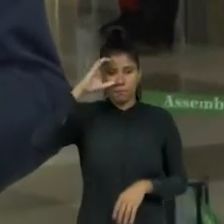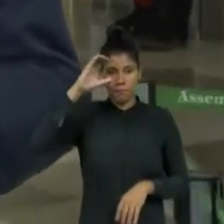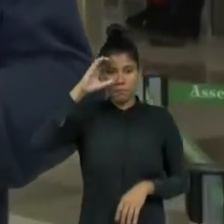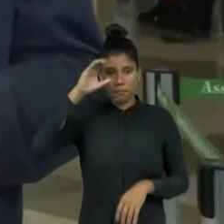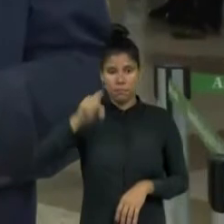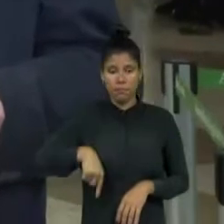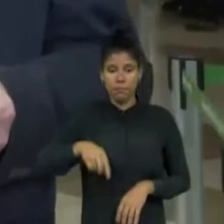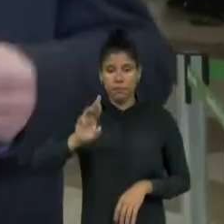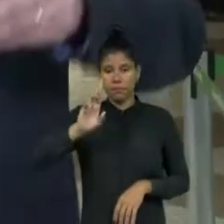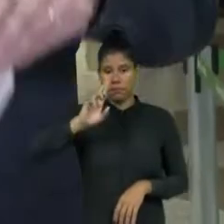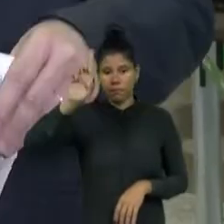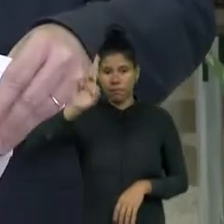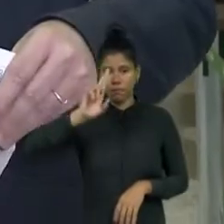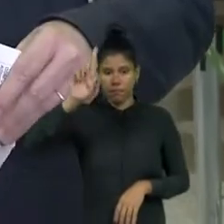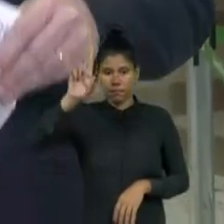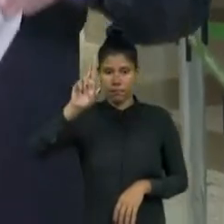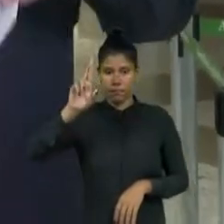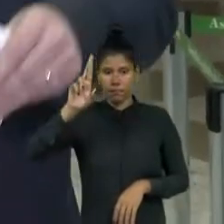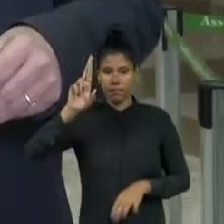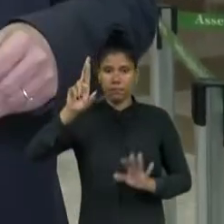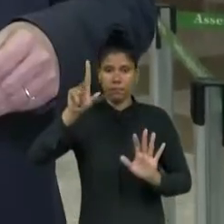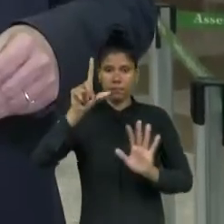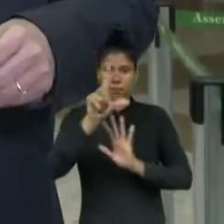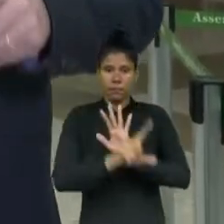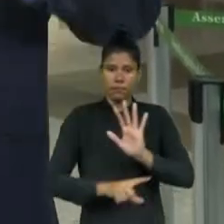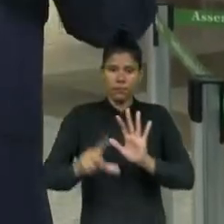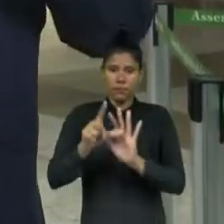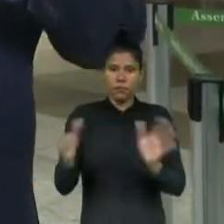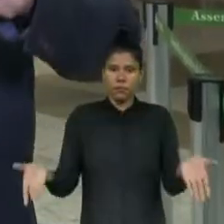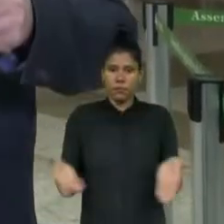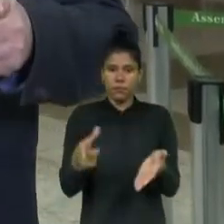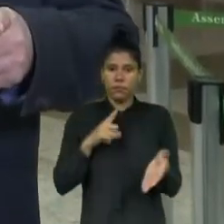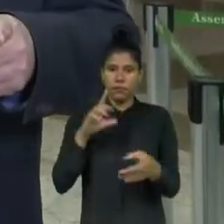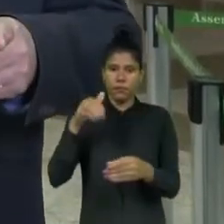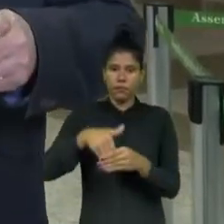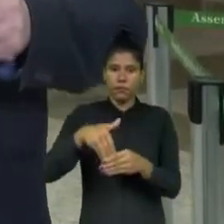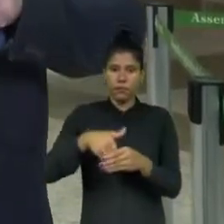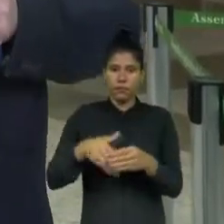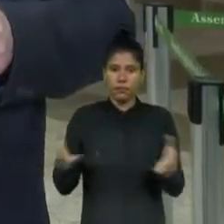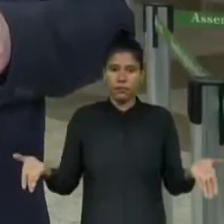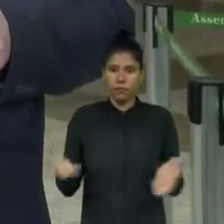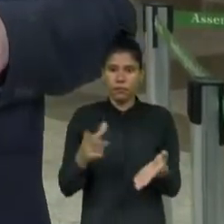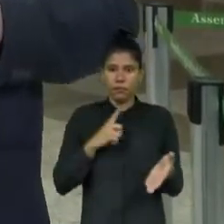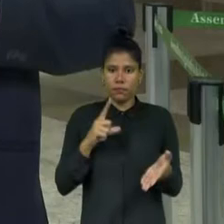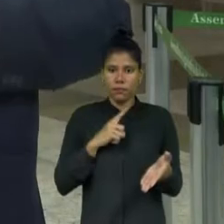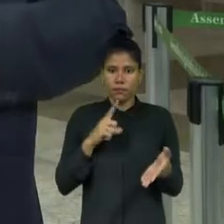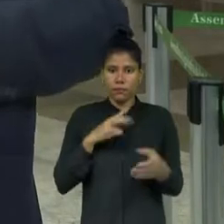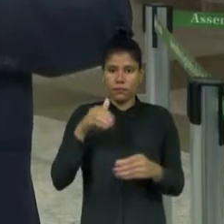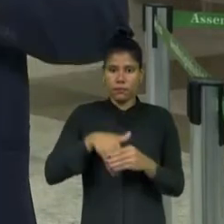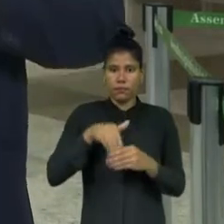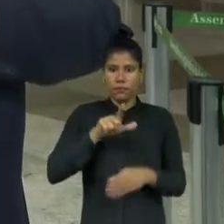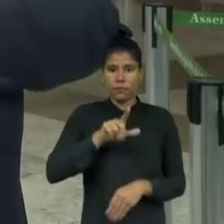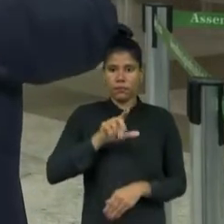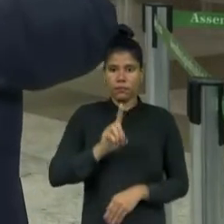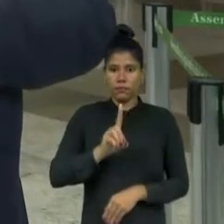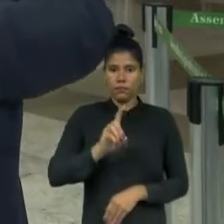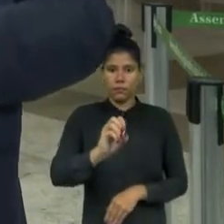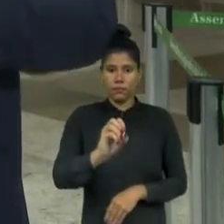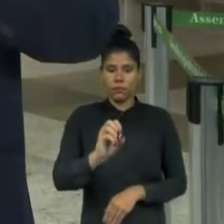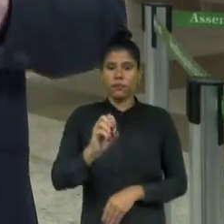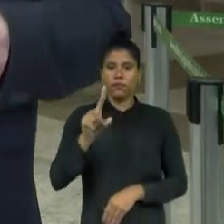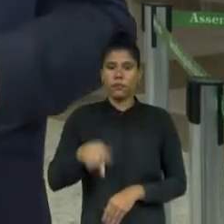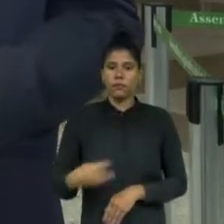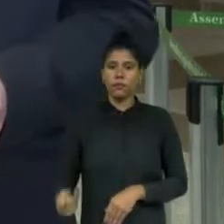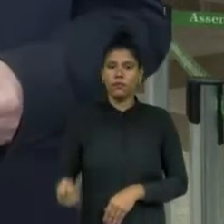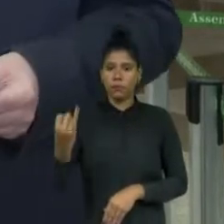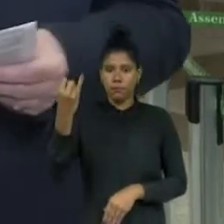do Departamento Legislativo. Tem votação hoje, tem sessão hoje. Tem a votação da LDO, que é fundamental para que os deputados